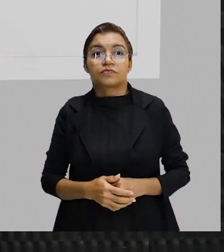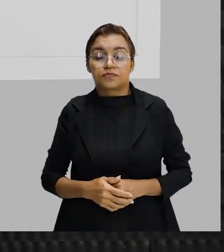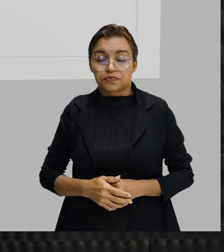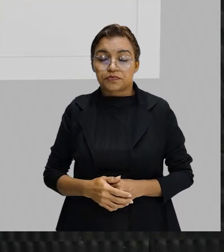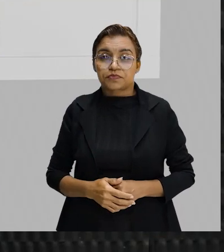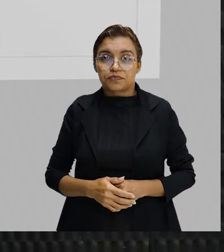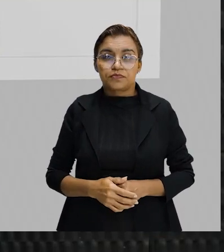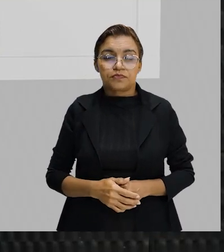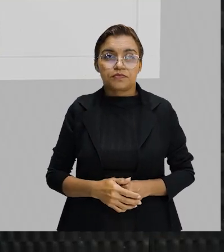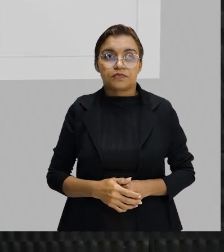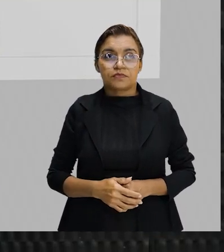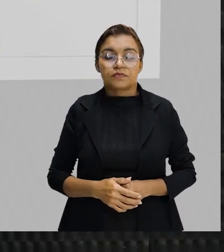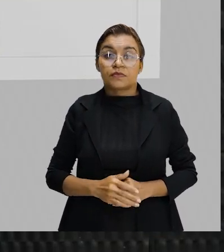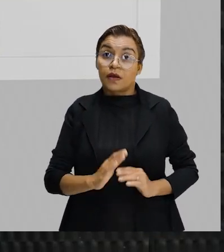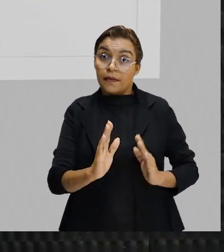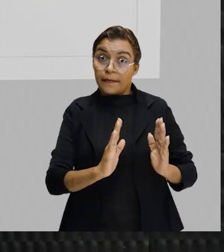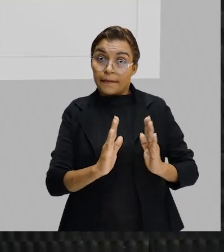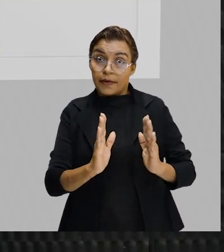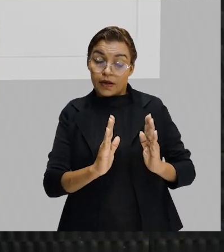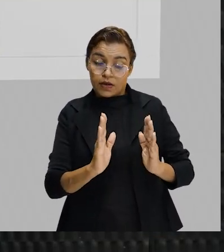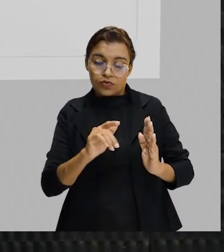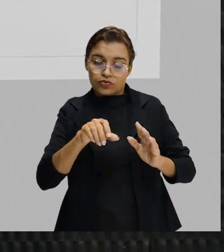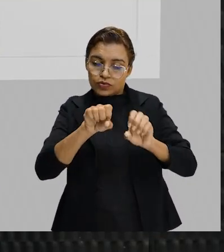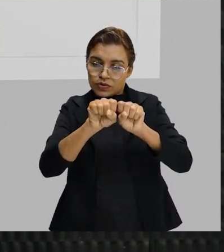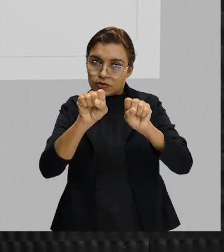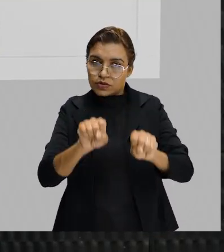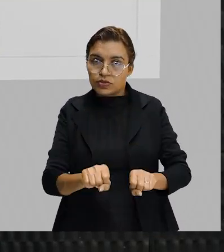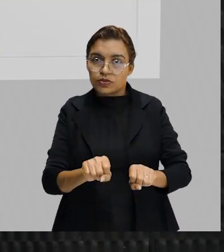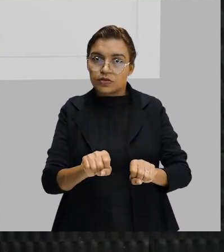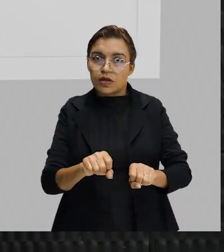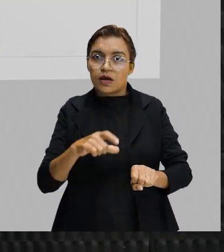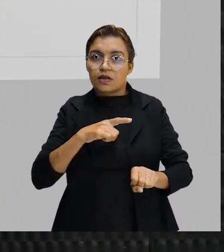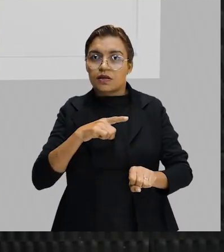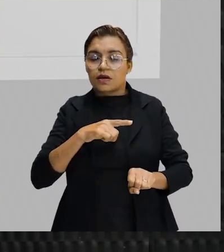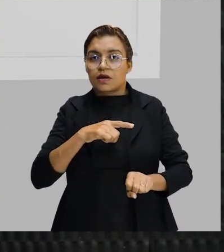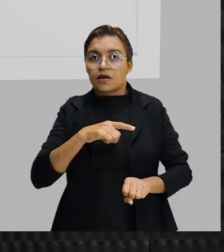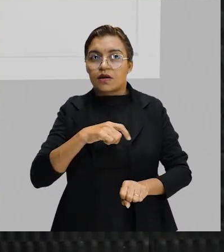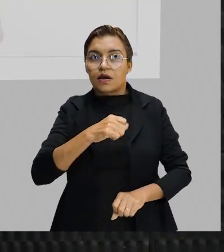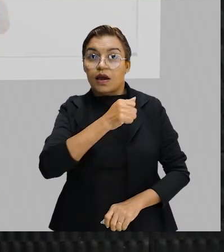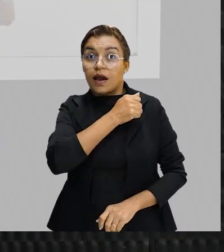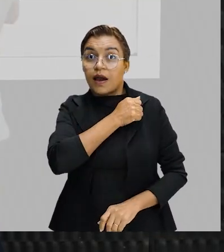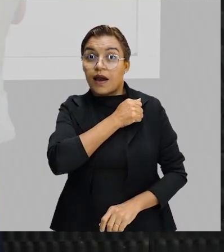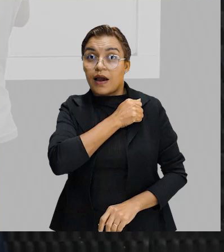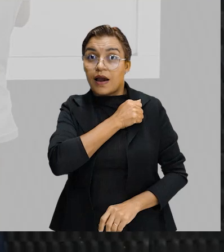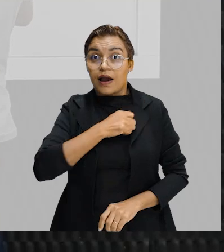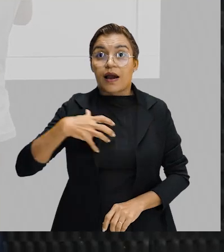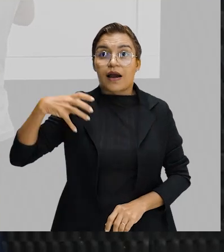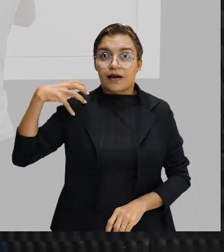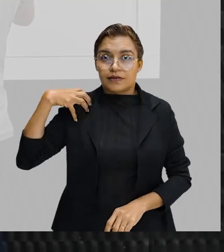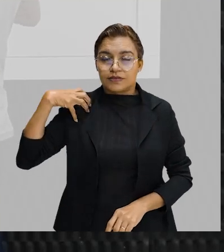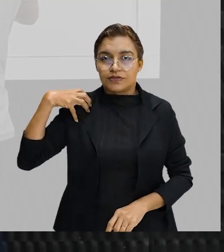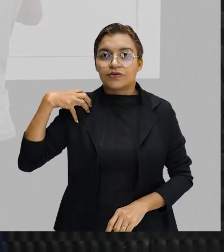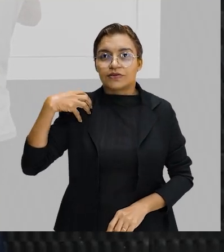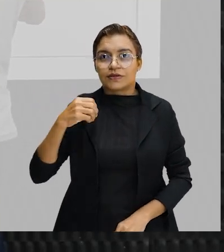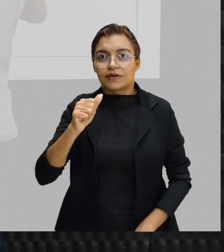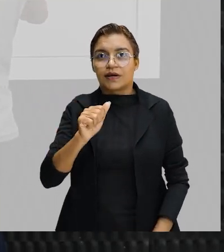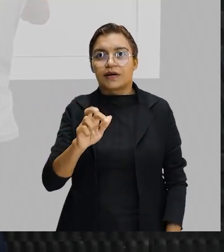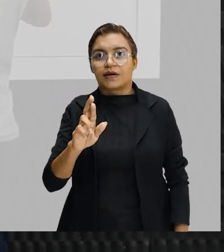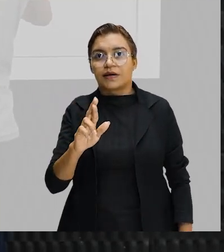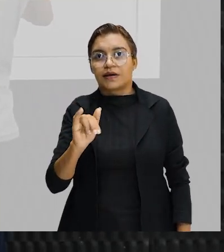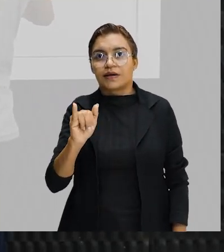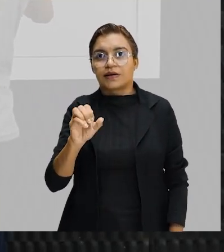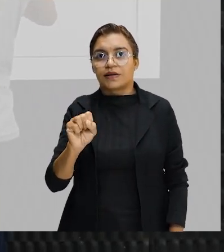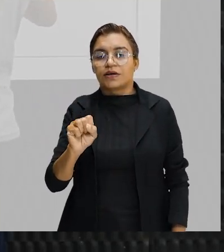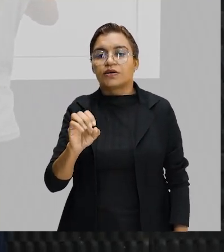sistemático. Aí o período sistemático é o nosso querido Aristóteles, tá? Período sistemático.